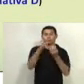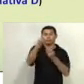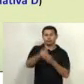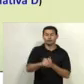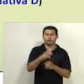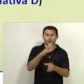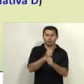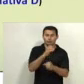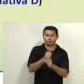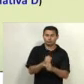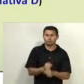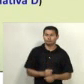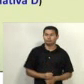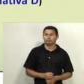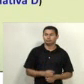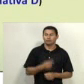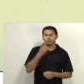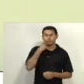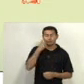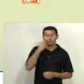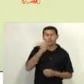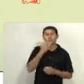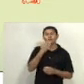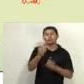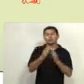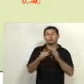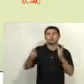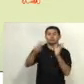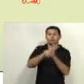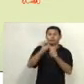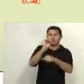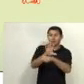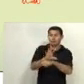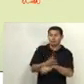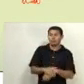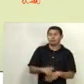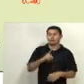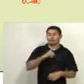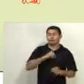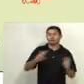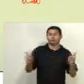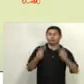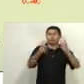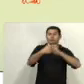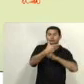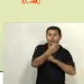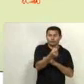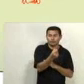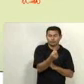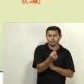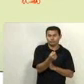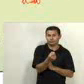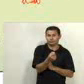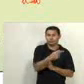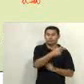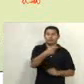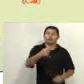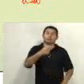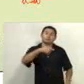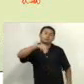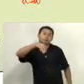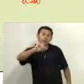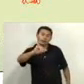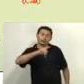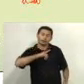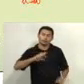esse cálculo? Então só peço por gentileza para a gente voltar ao slide anterior. Eu tenho o valor de x menos μ,